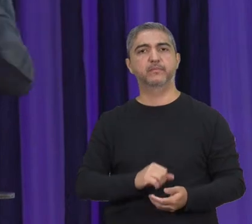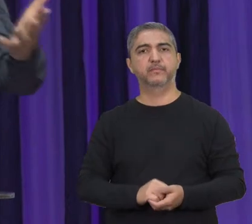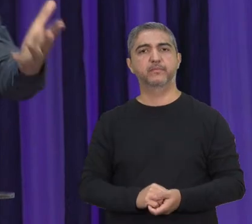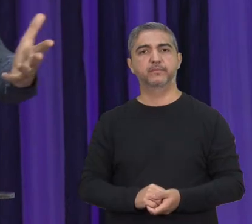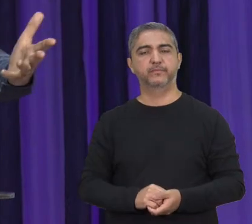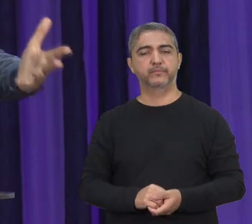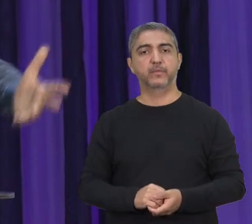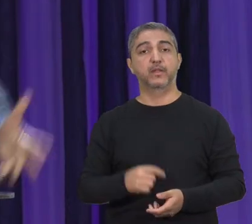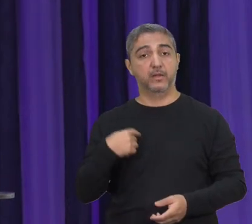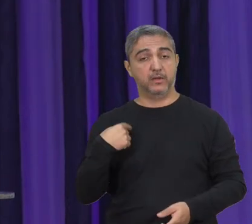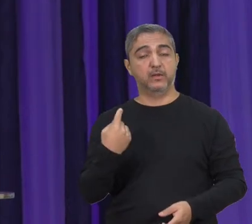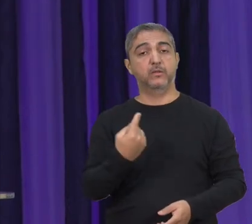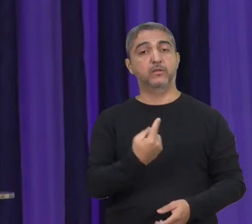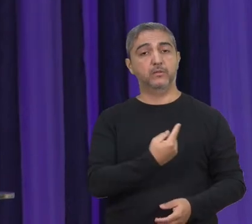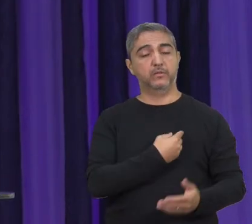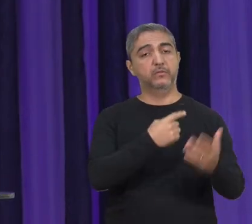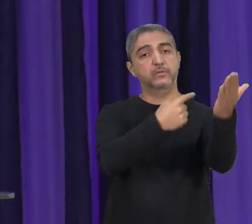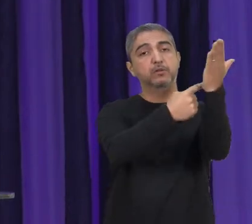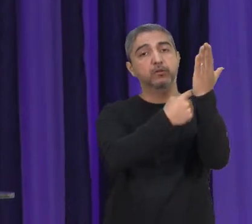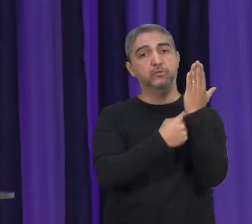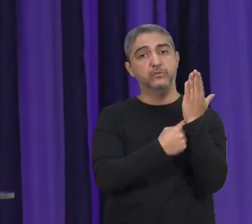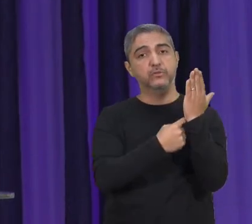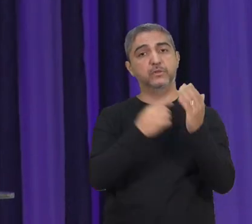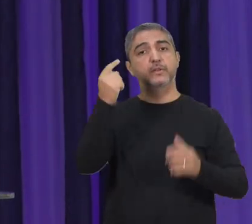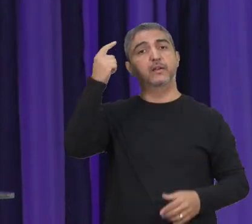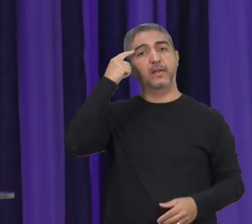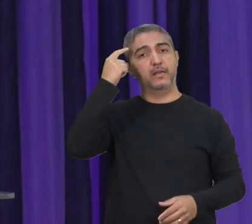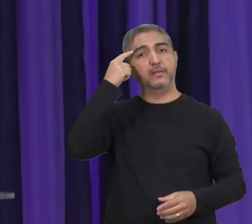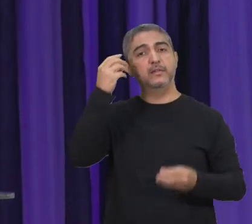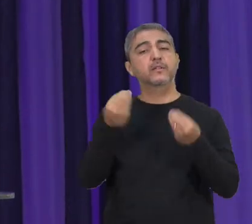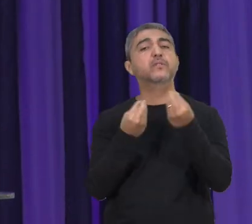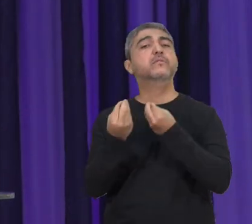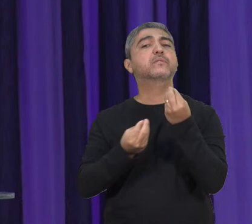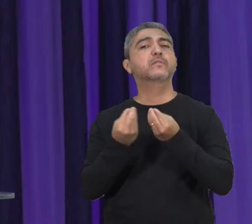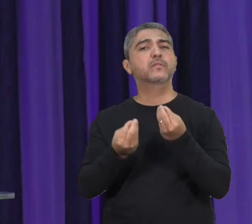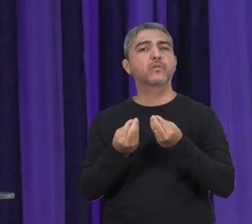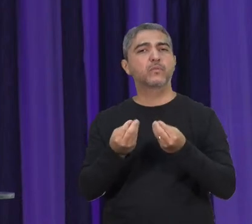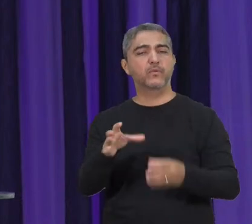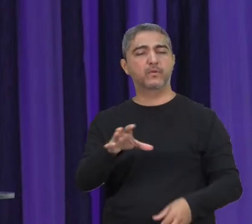Então, isso nos ajuda a entender o que é amor.